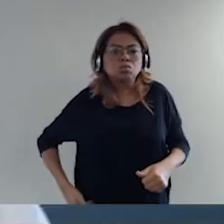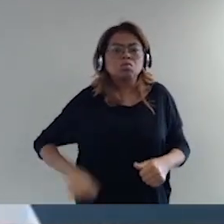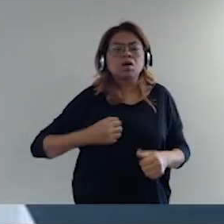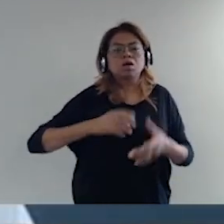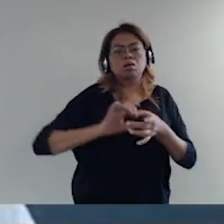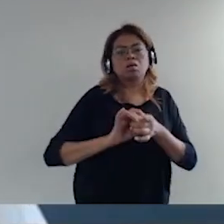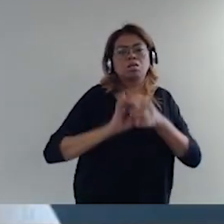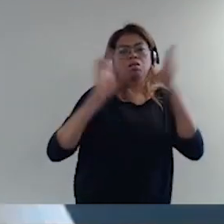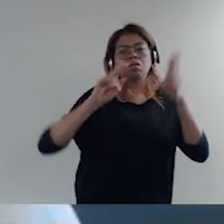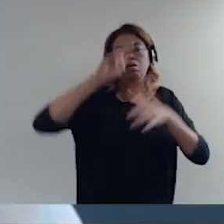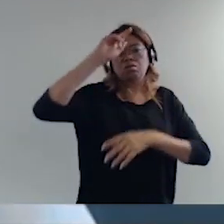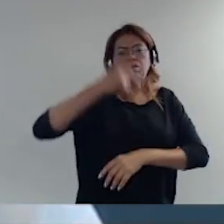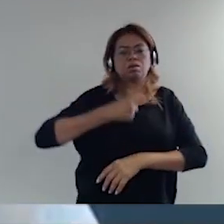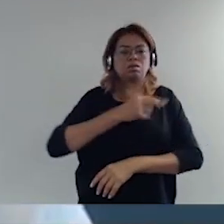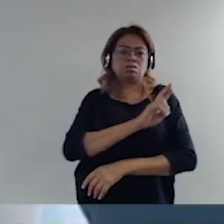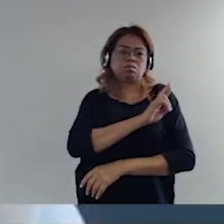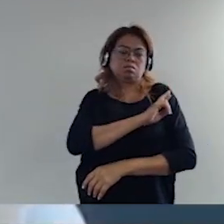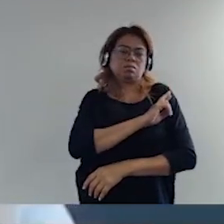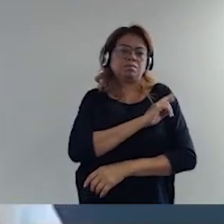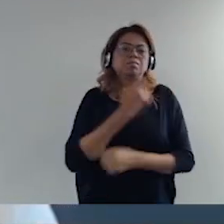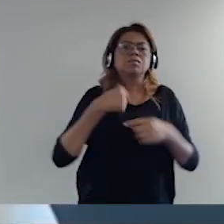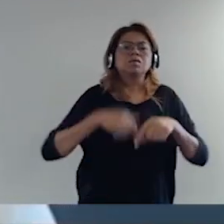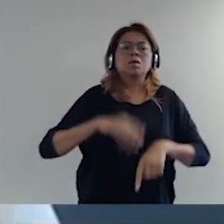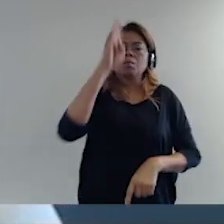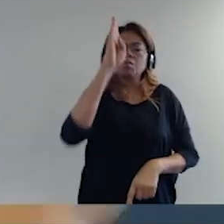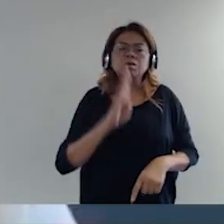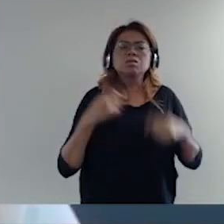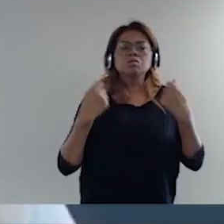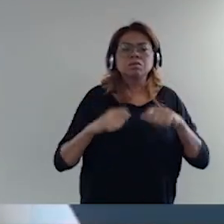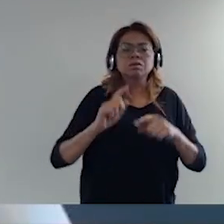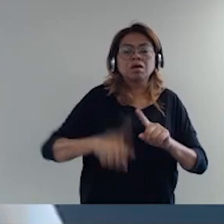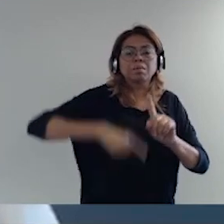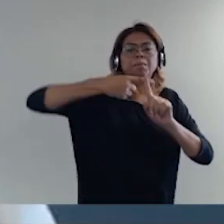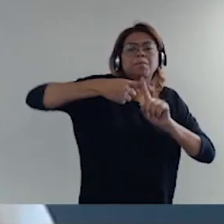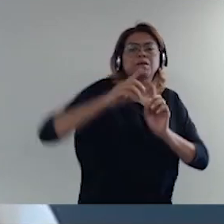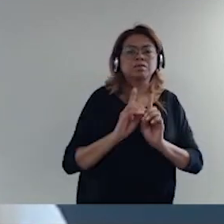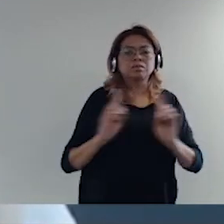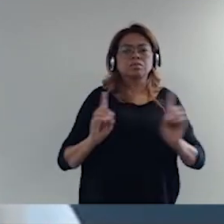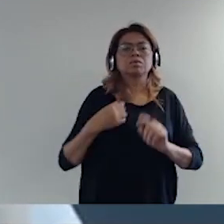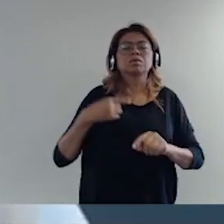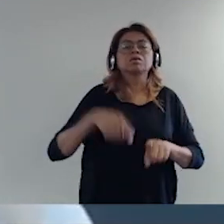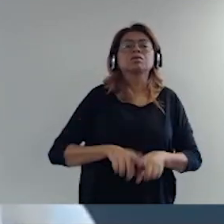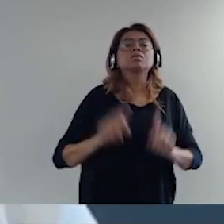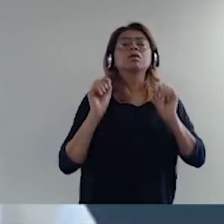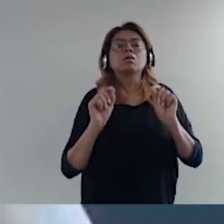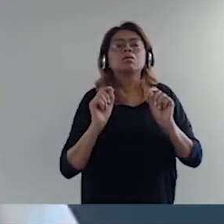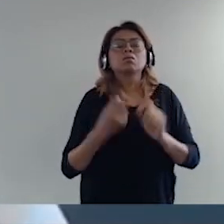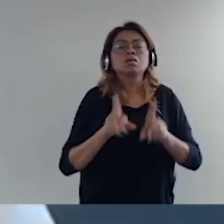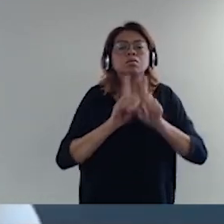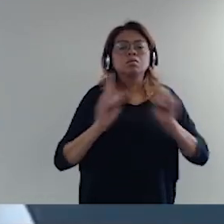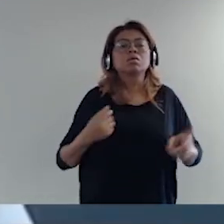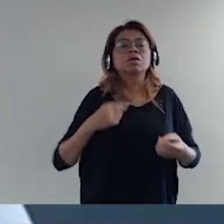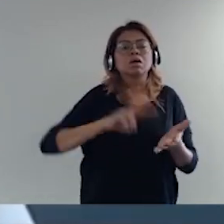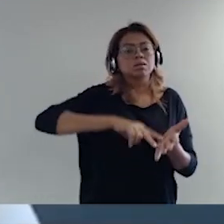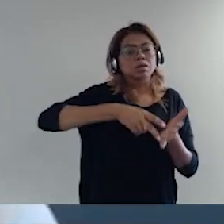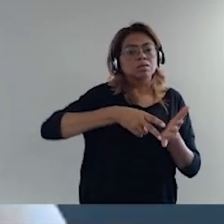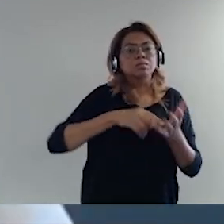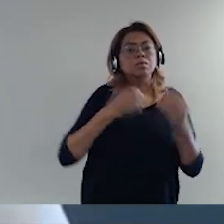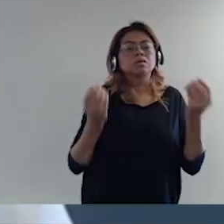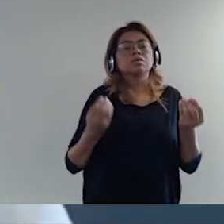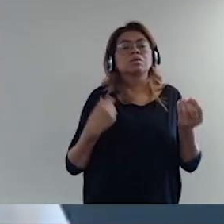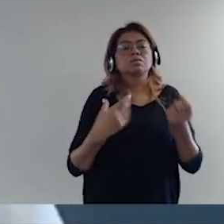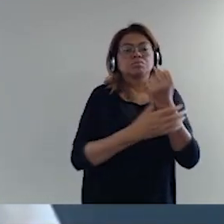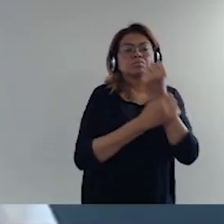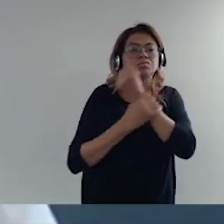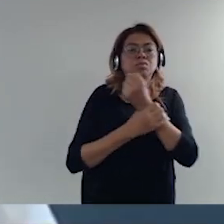autônomos. O Brasil precisa de mais democracia. Democracia é sinônimo de eficiência